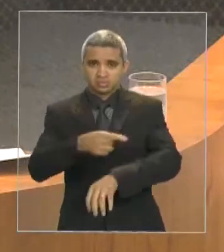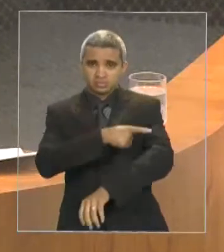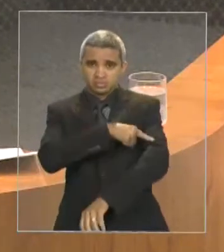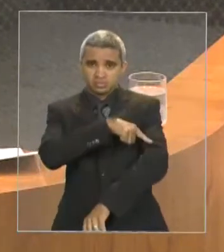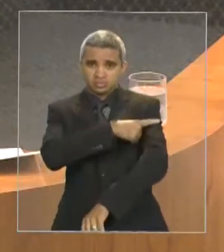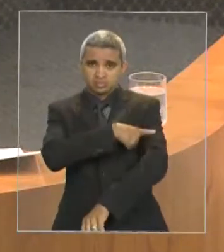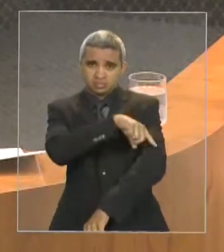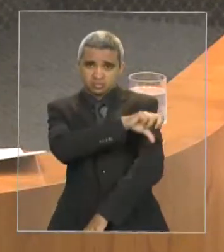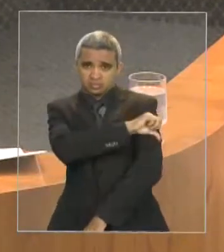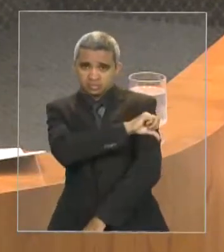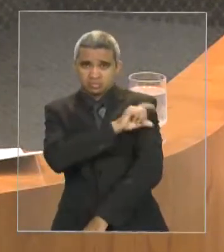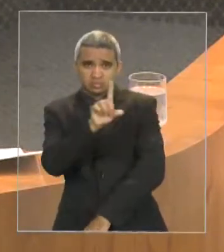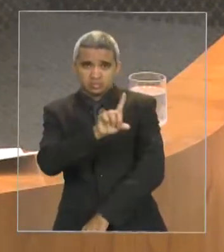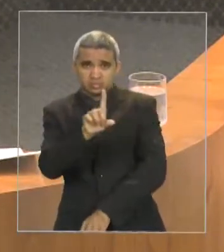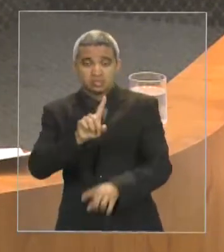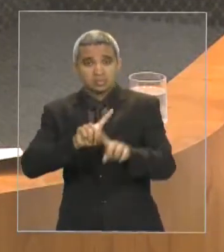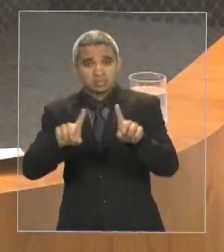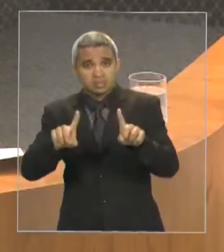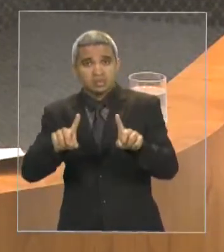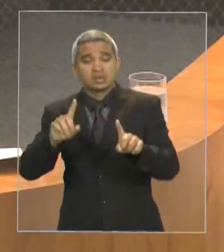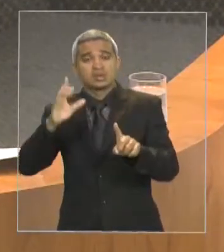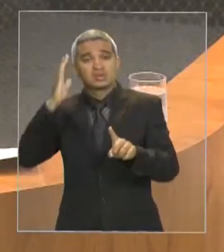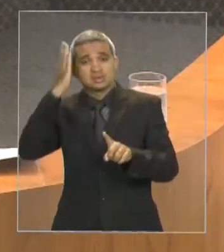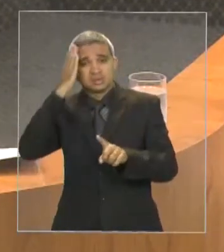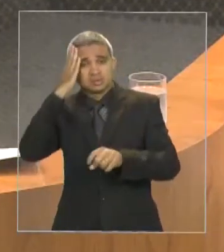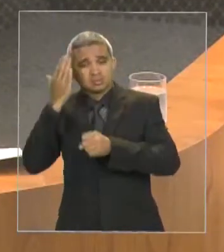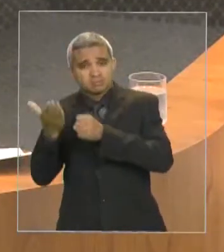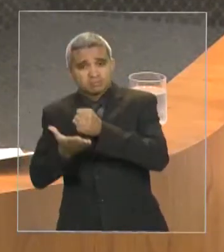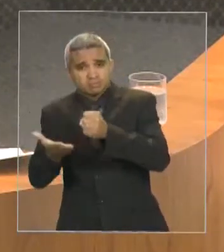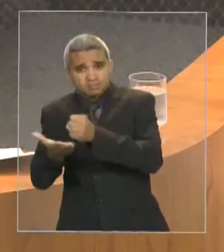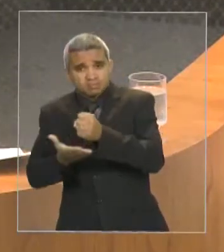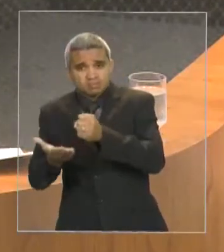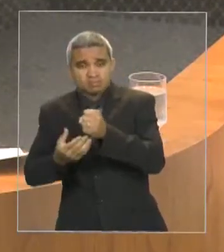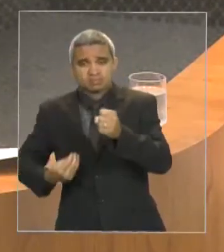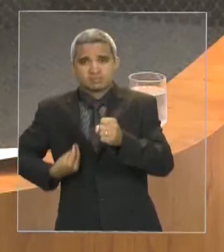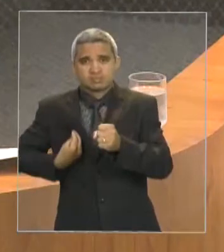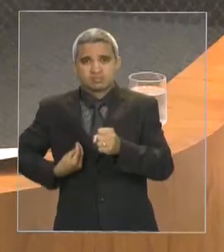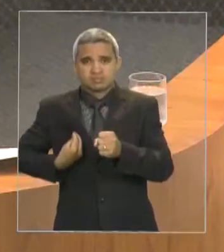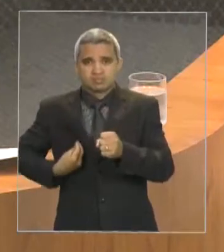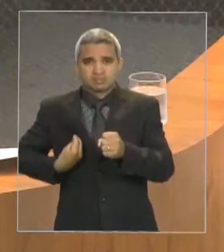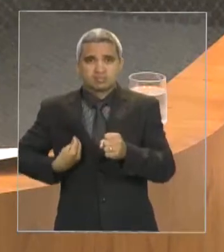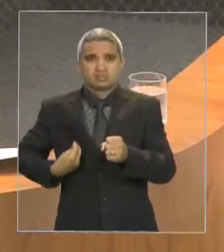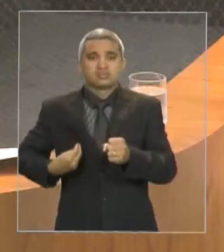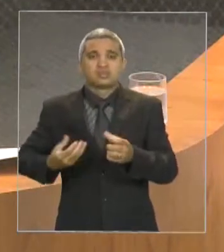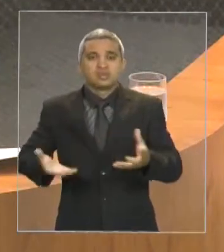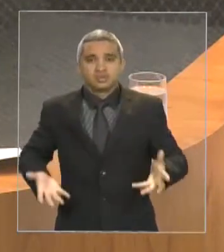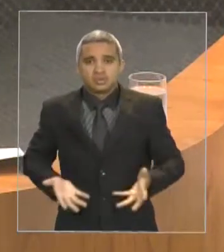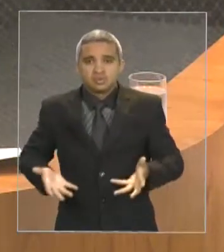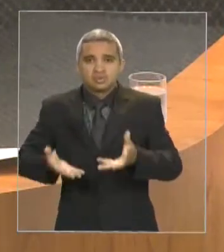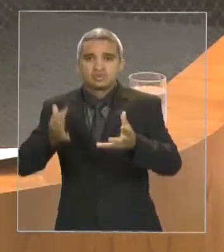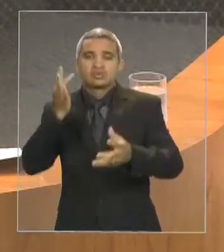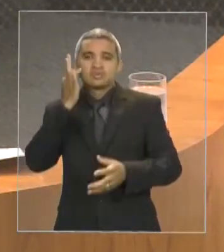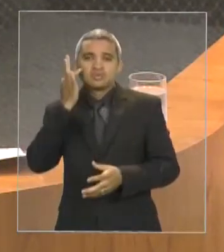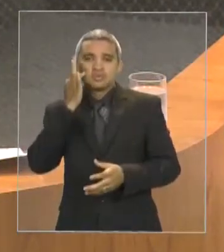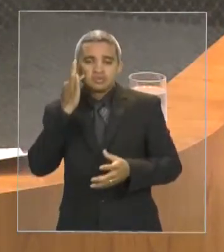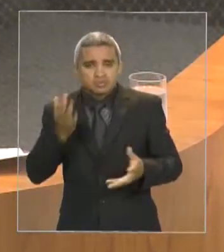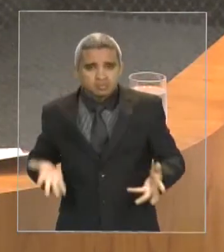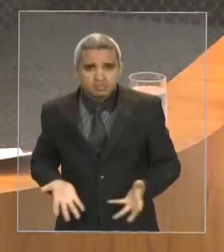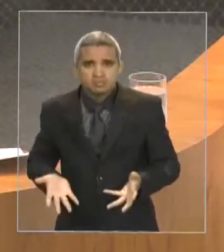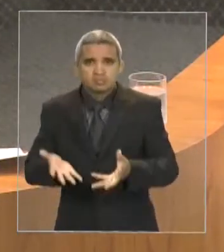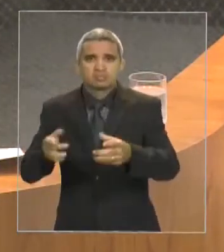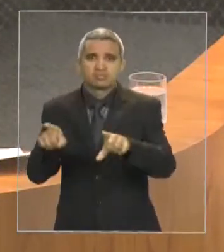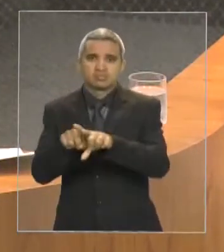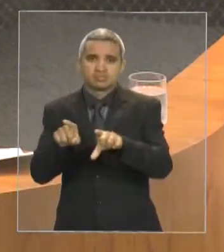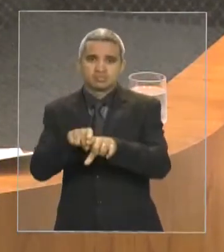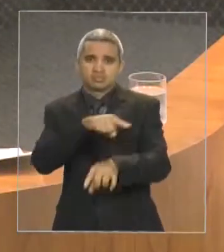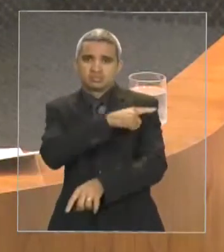é alicerce de toda uma vida escolar, o governo tem essa preocupação de fomentar o ensino básico, desenvolvido pelos municípios para